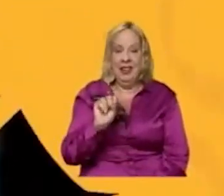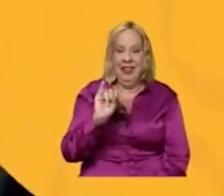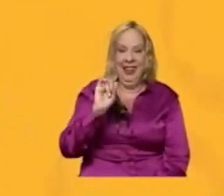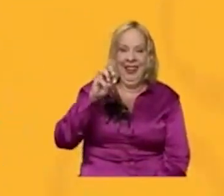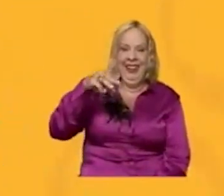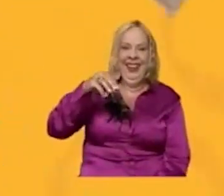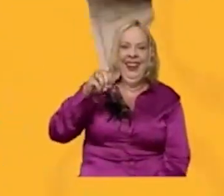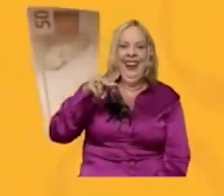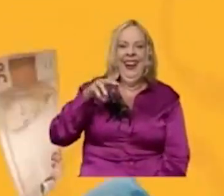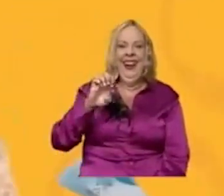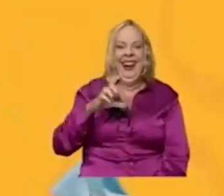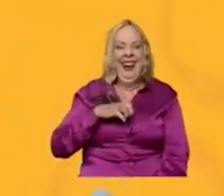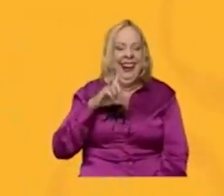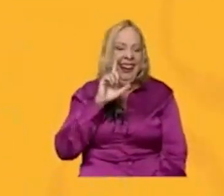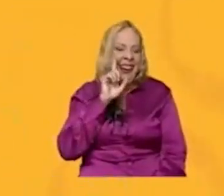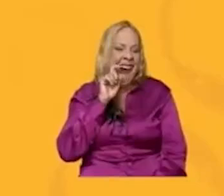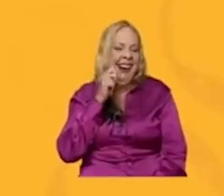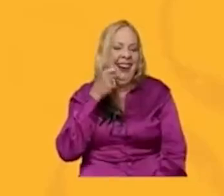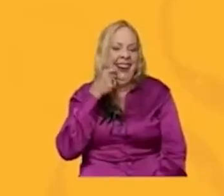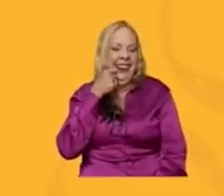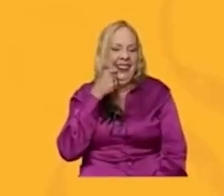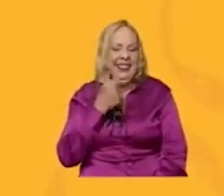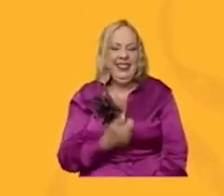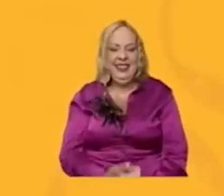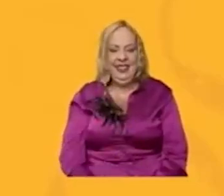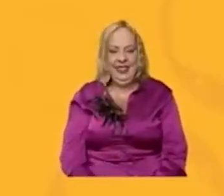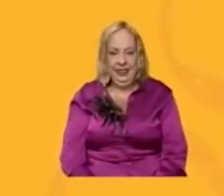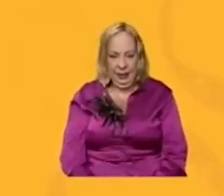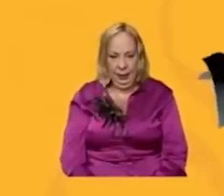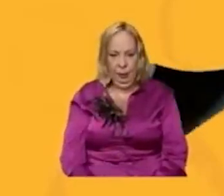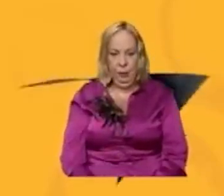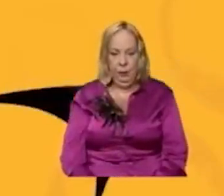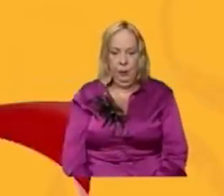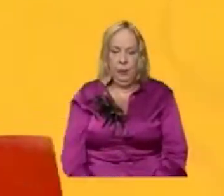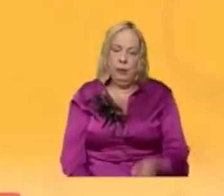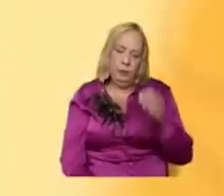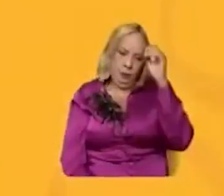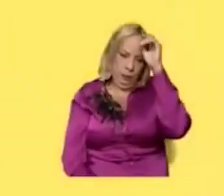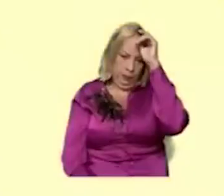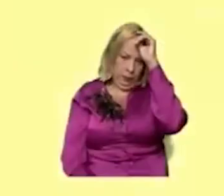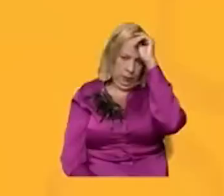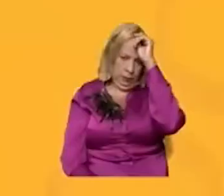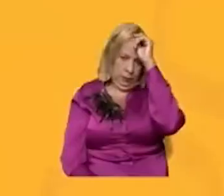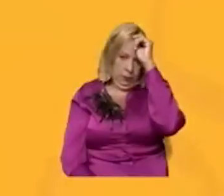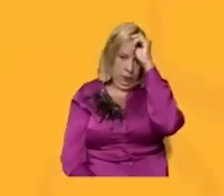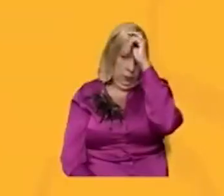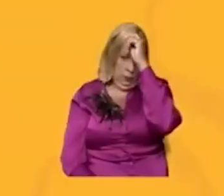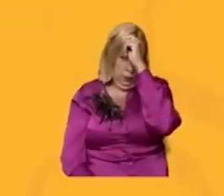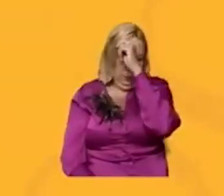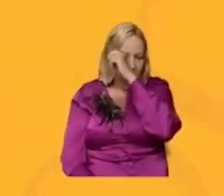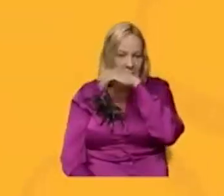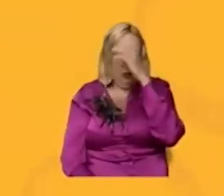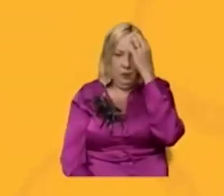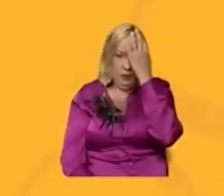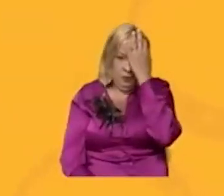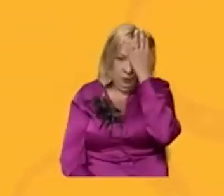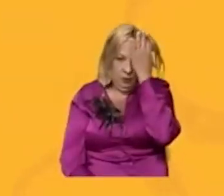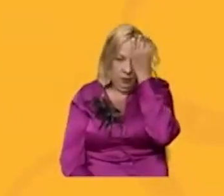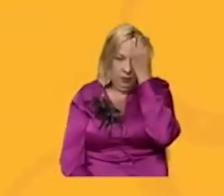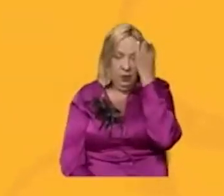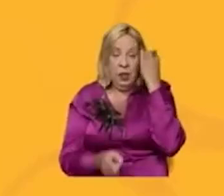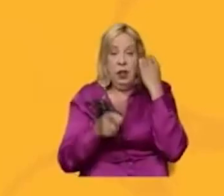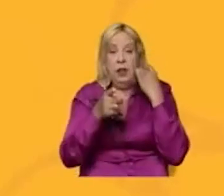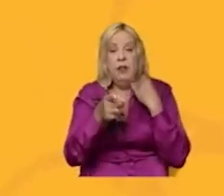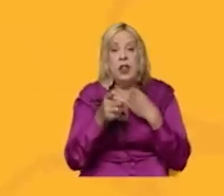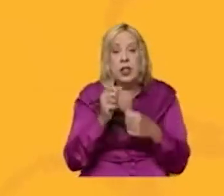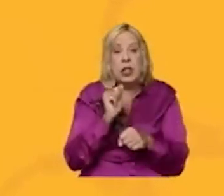Aracaju. Garantiu com o promotor pé quente Axel Rose, da Regional Santos Dumont. E você, tá esperando o quê? Adquira agora mesmo o